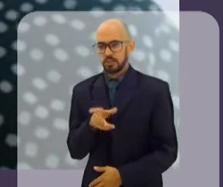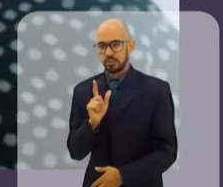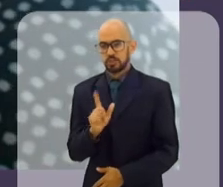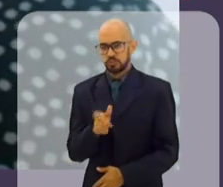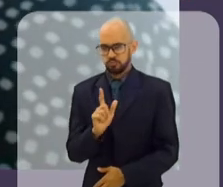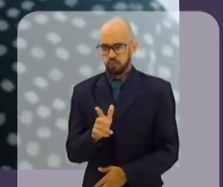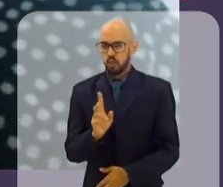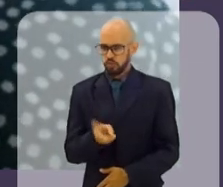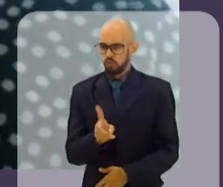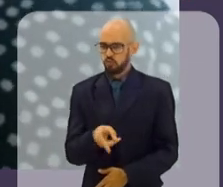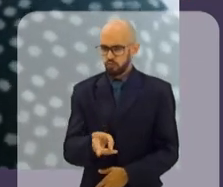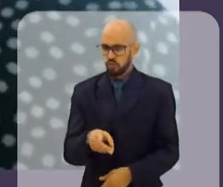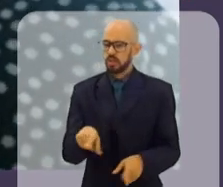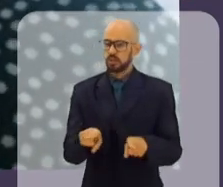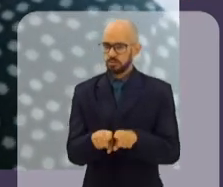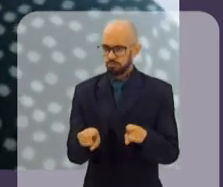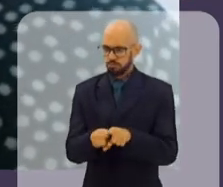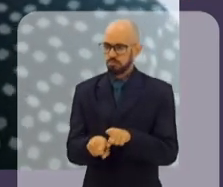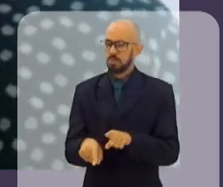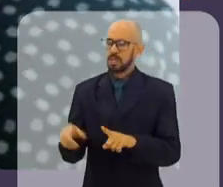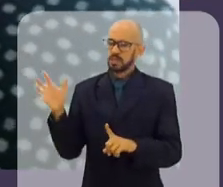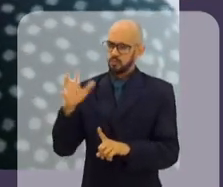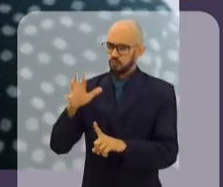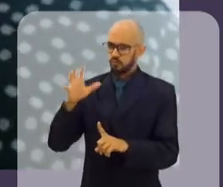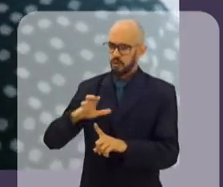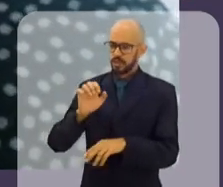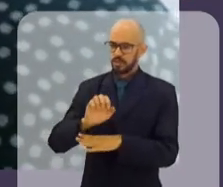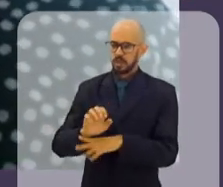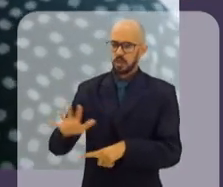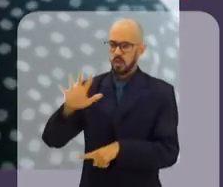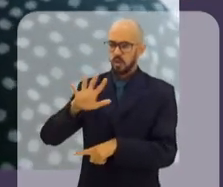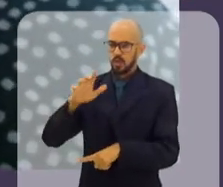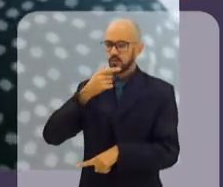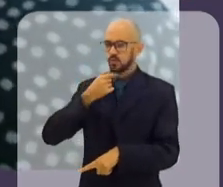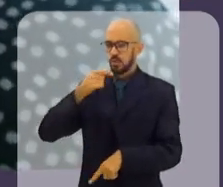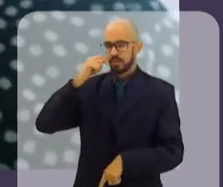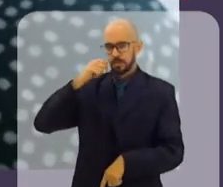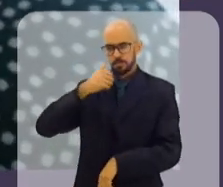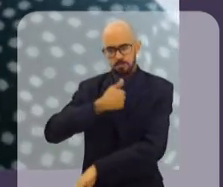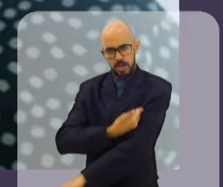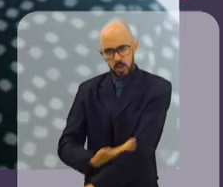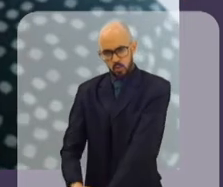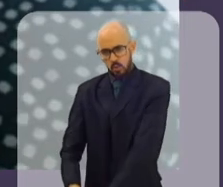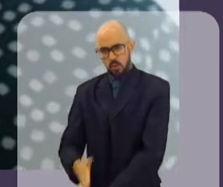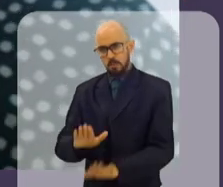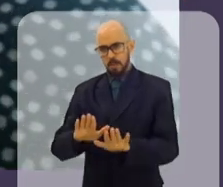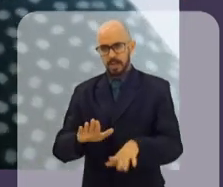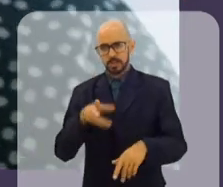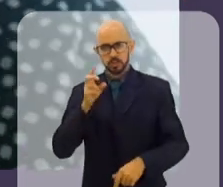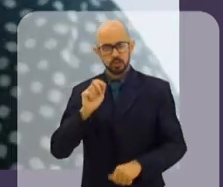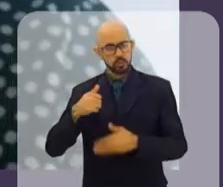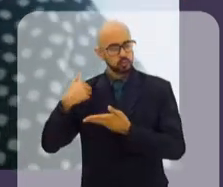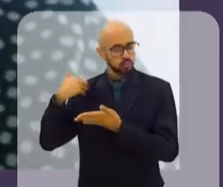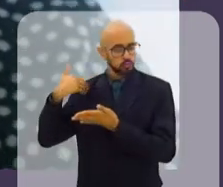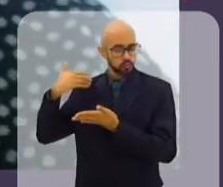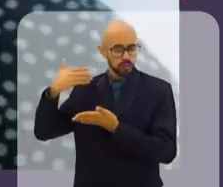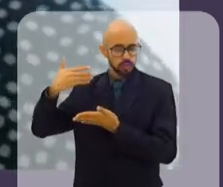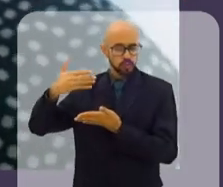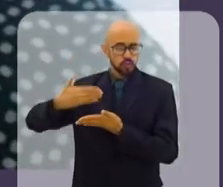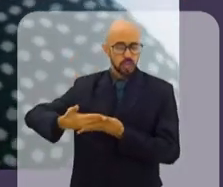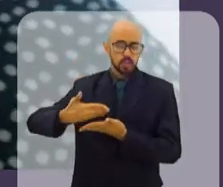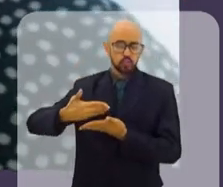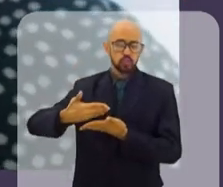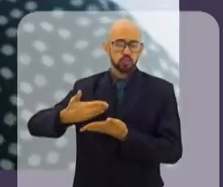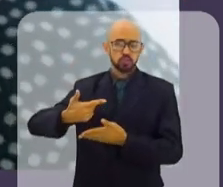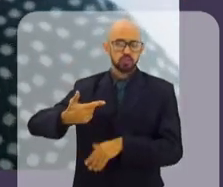tem um domínio de autores brancos e europeus. E com o passar dos anos, nesses últimos